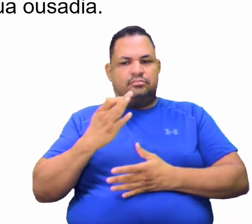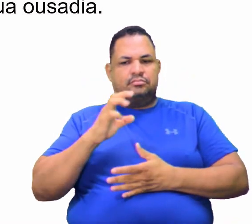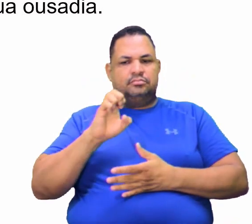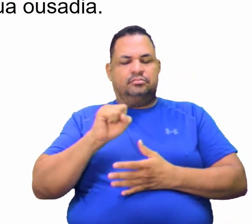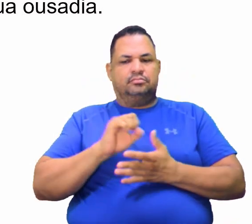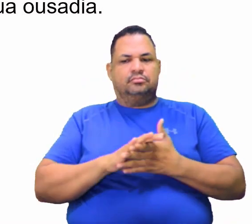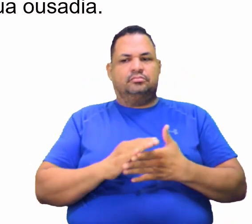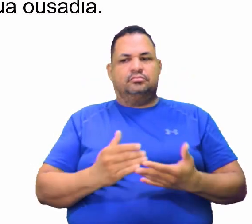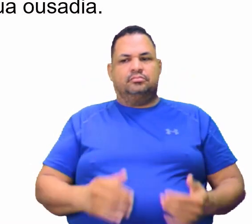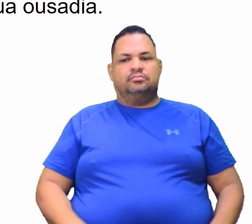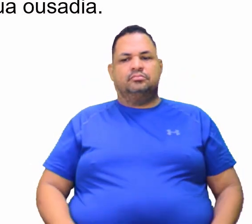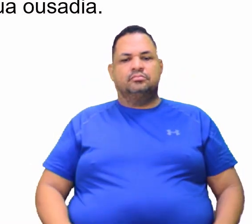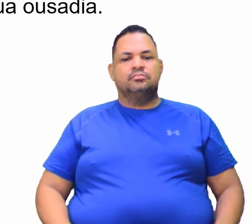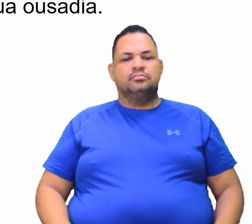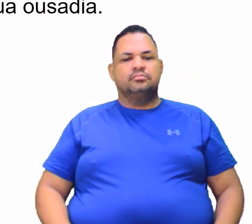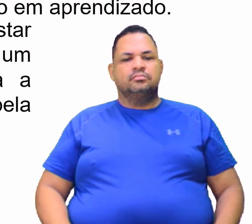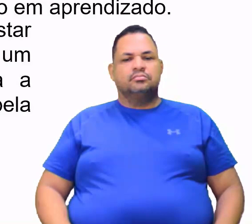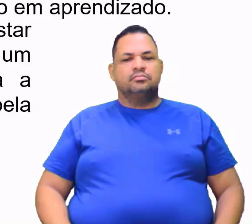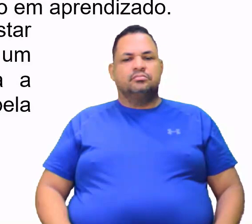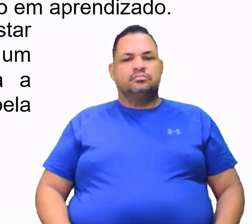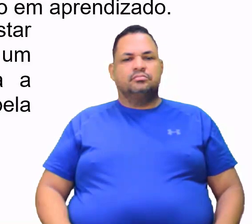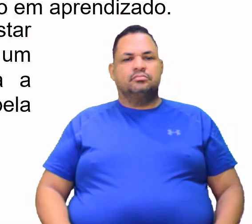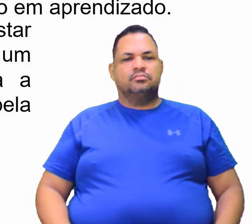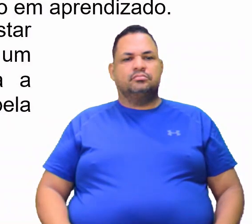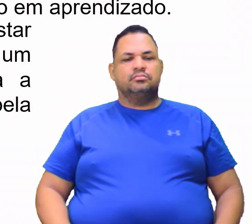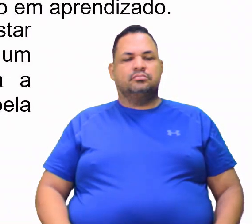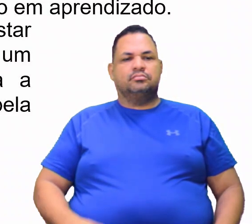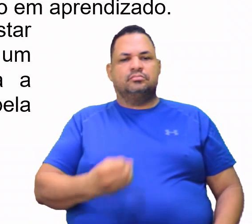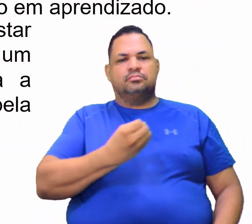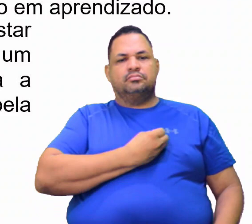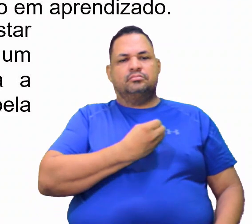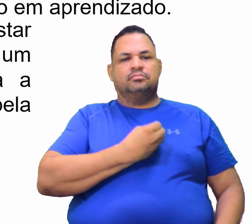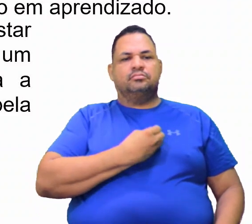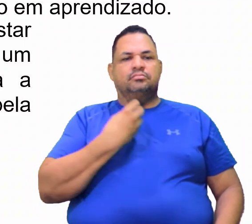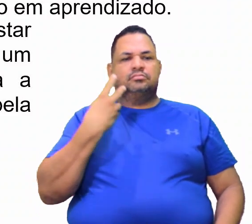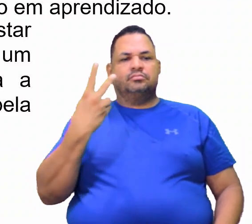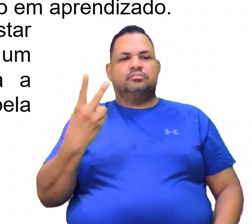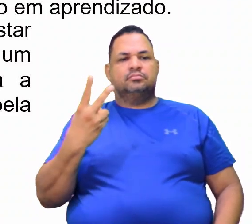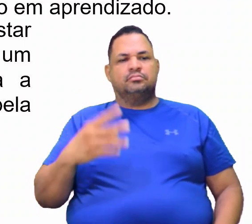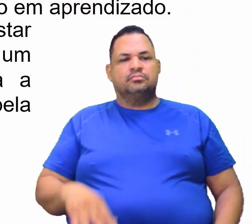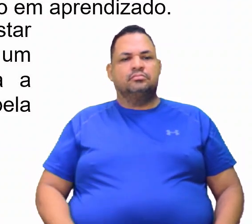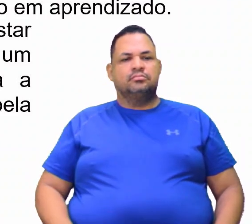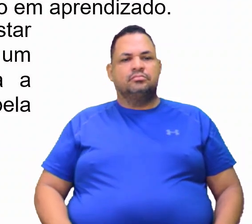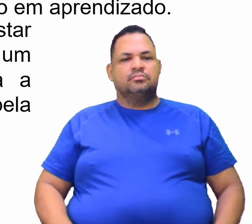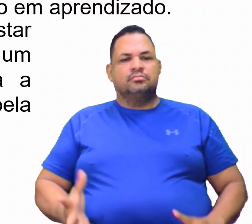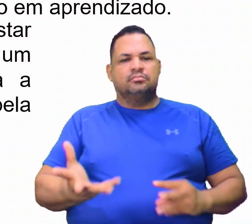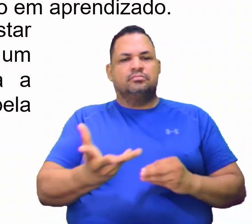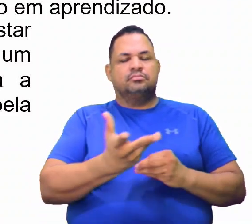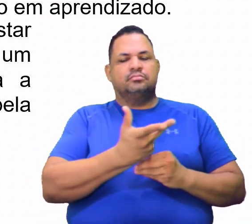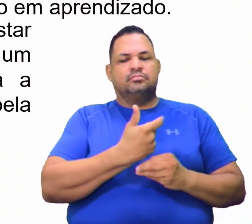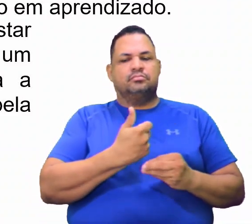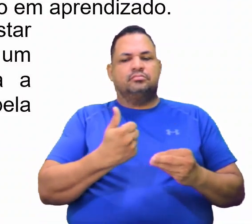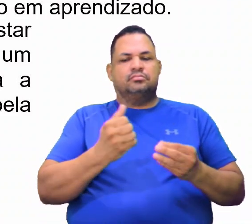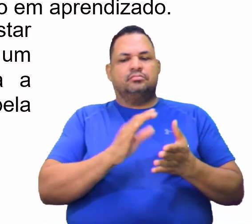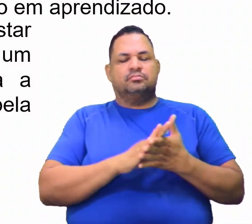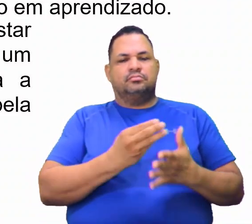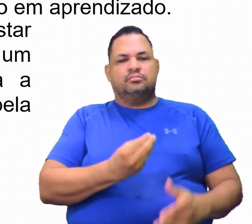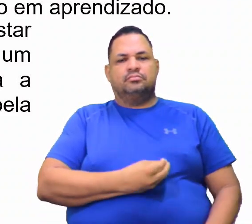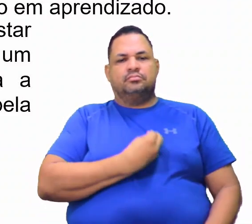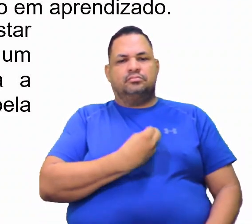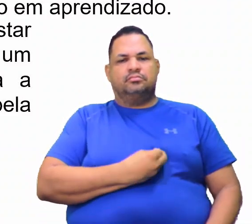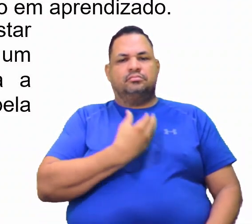Beleza? Muito fácil. Então, vamos lá para a questão 2. Arte de viver bem